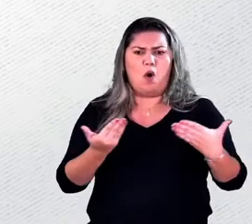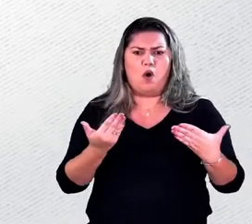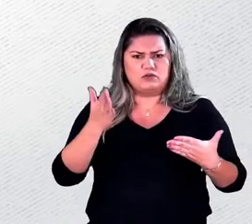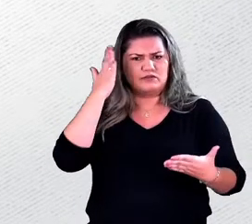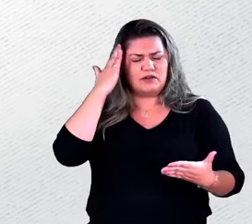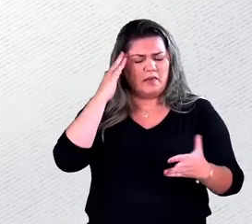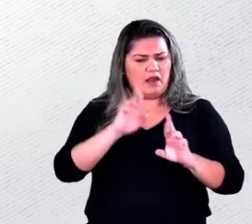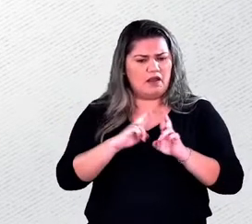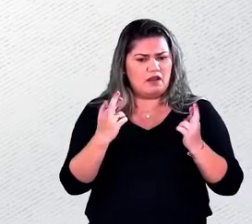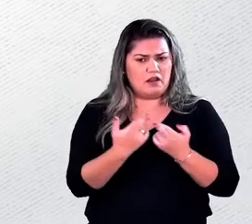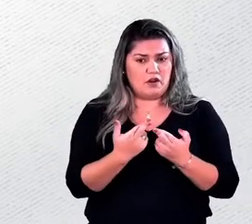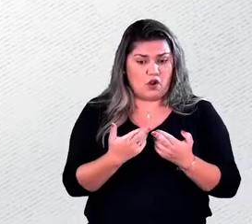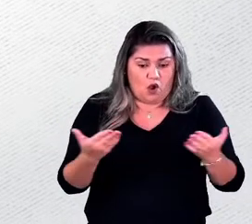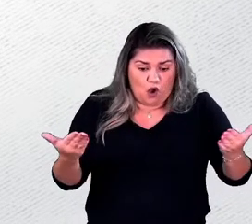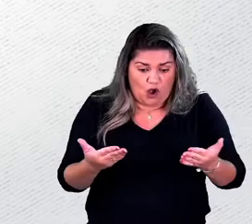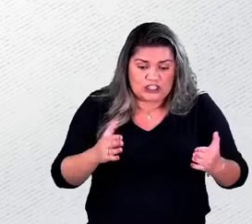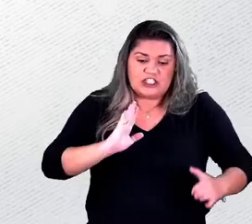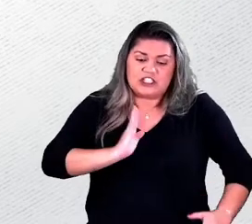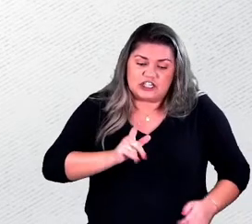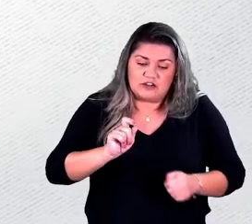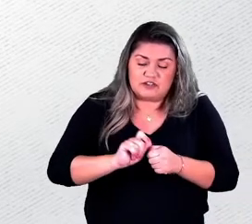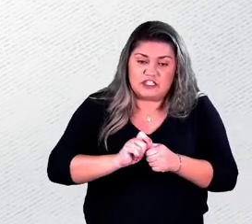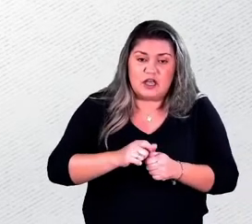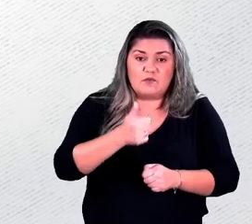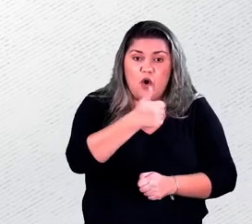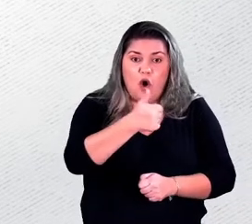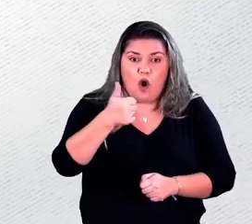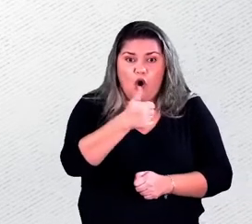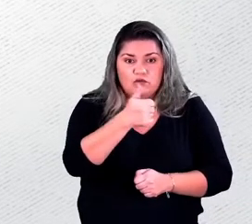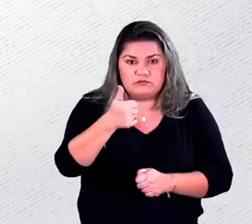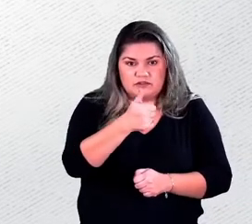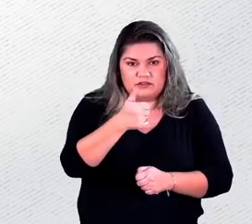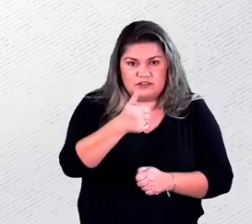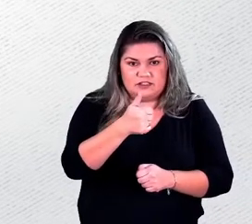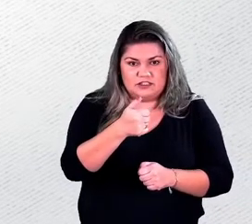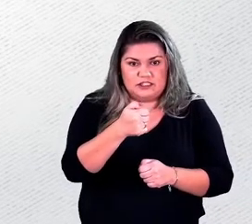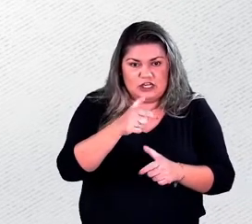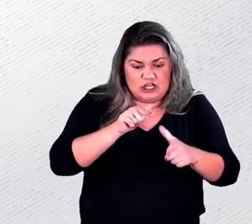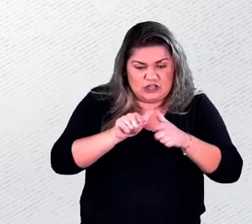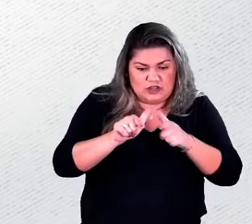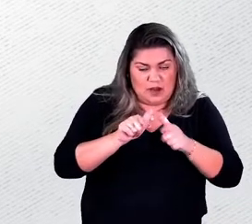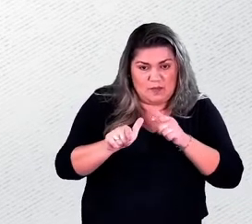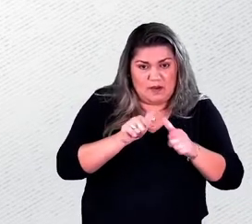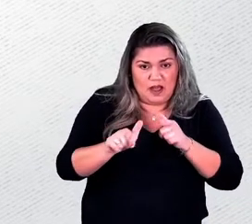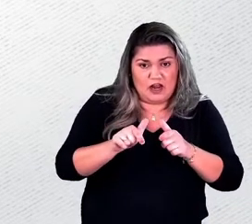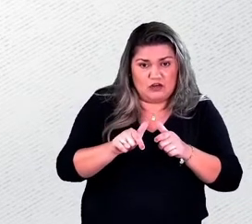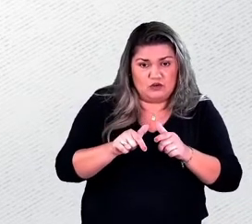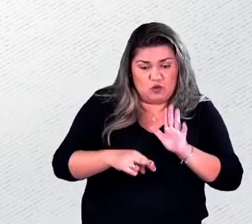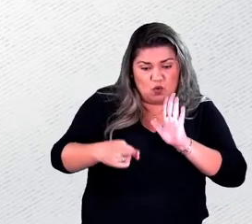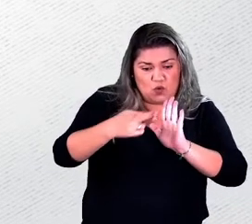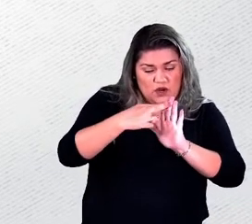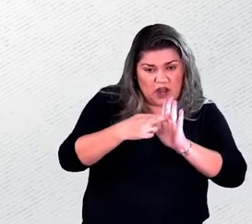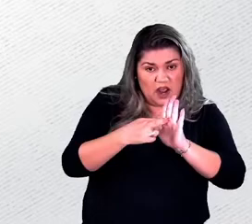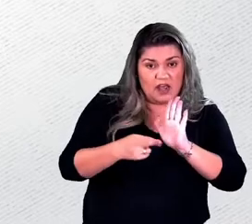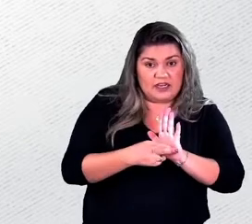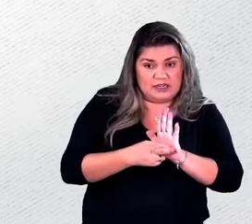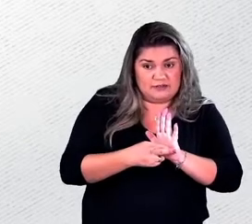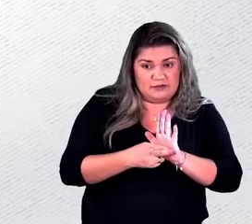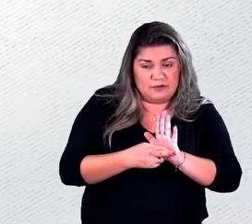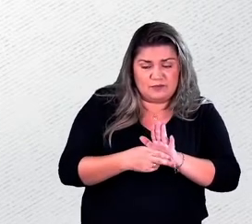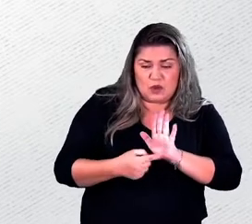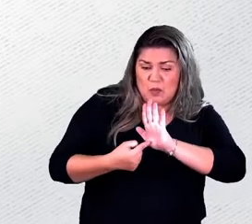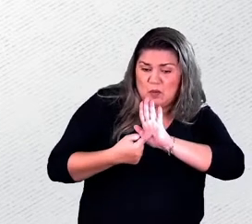11 atos normativos direcionados ao poder judiciário enquanto estrutura